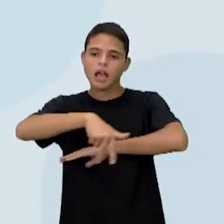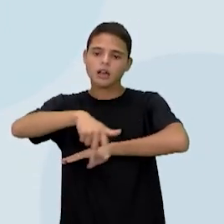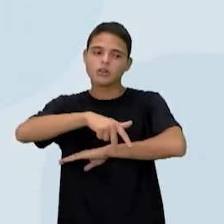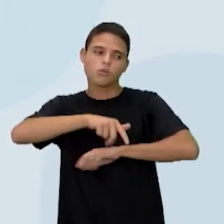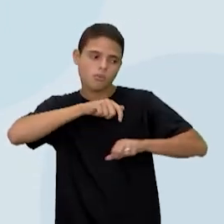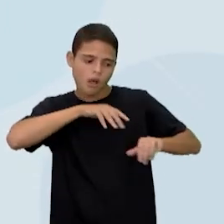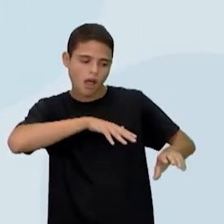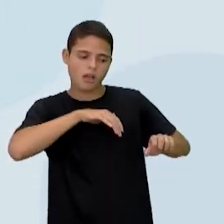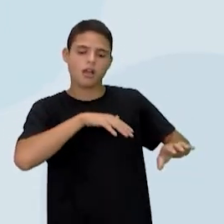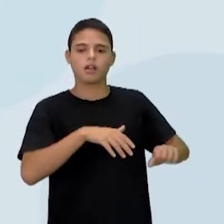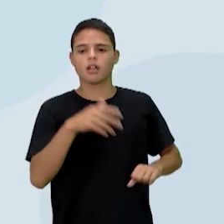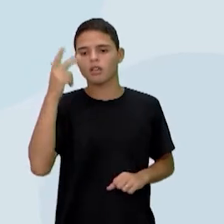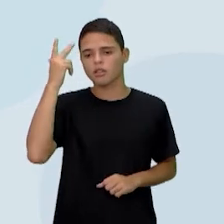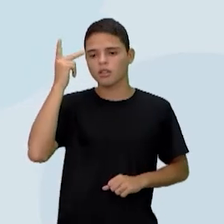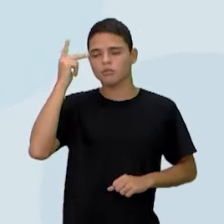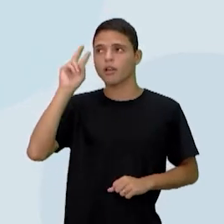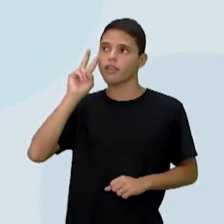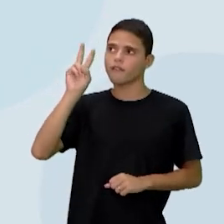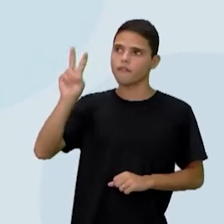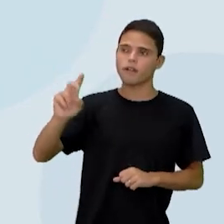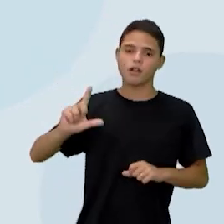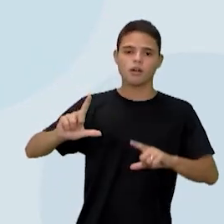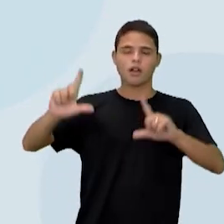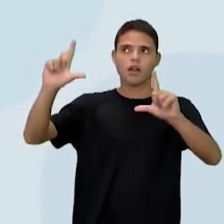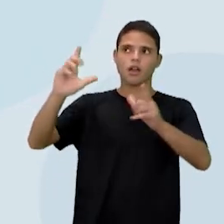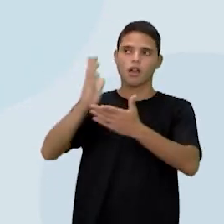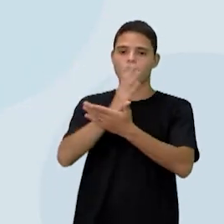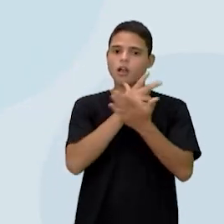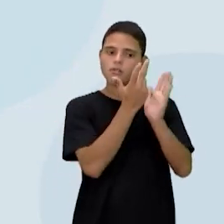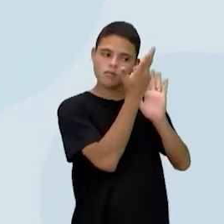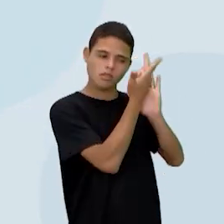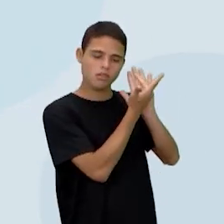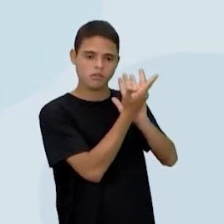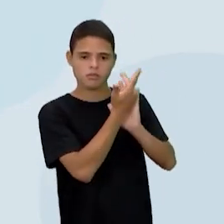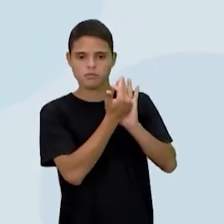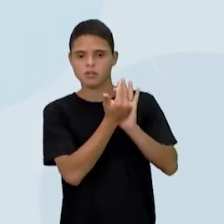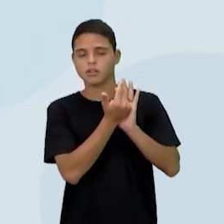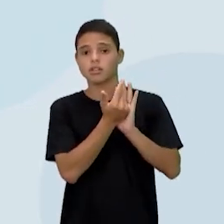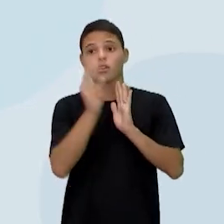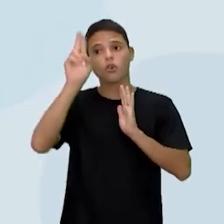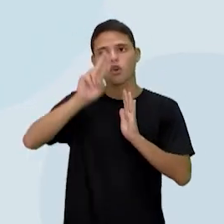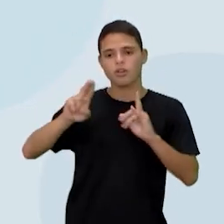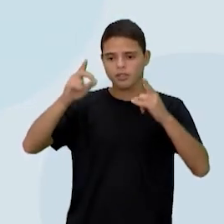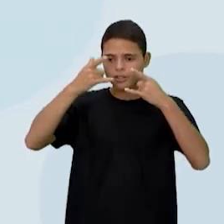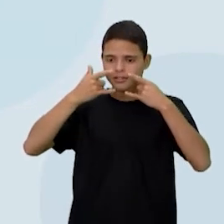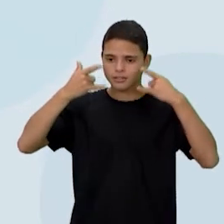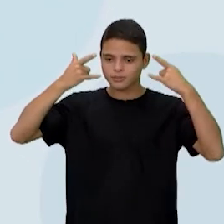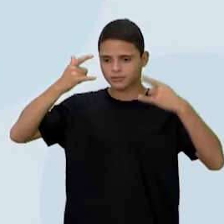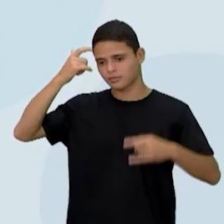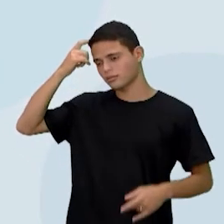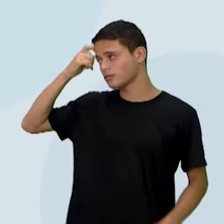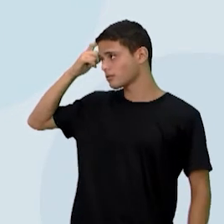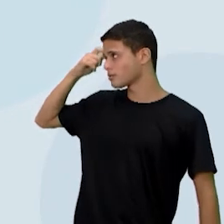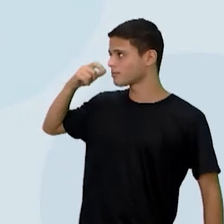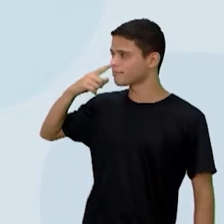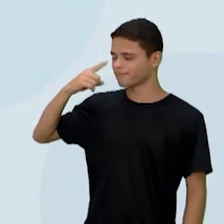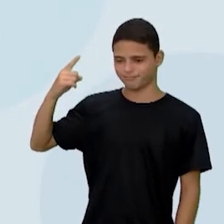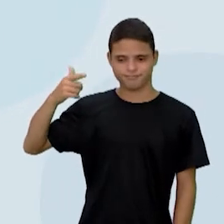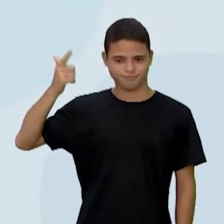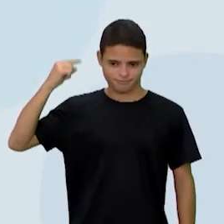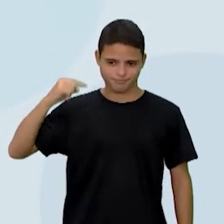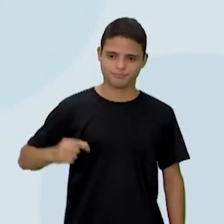outdoors enormes, né? Com imagens grandes. E nesse caso, use a máscara, que é importantíssimo. Vamos avançar aqui,